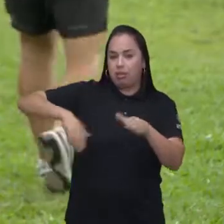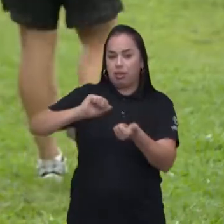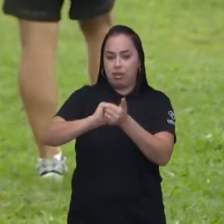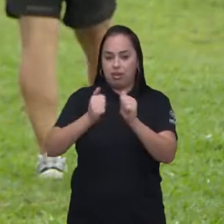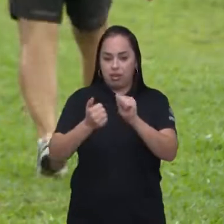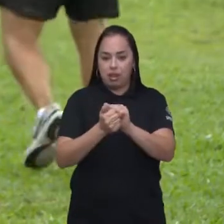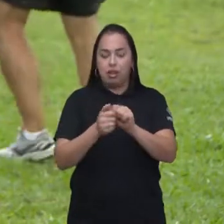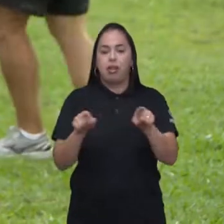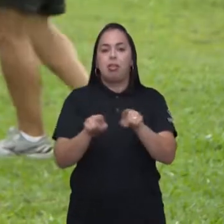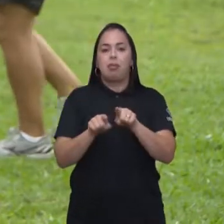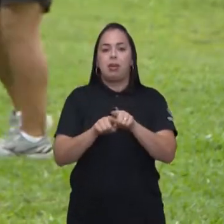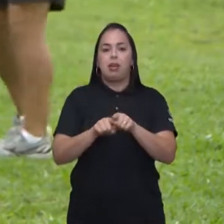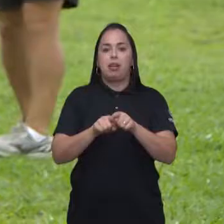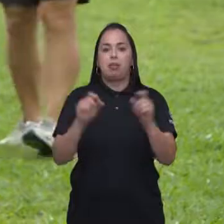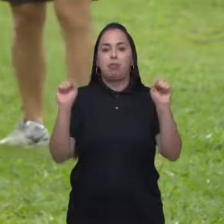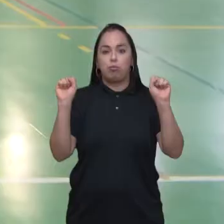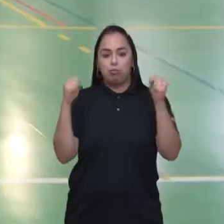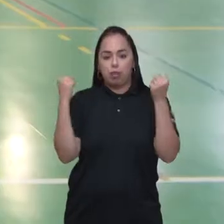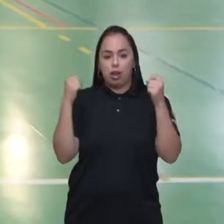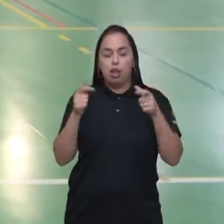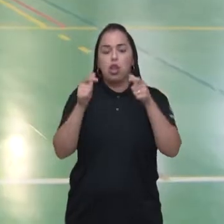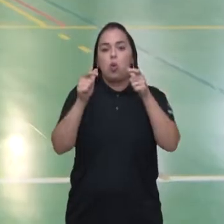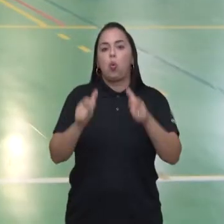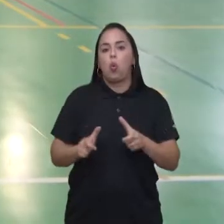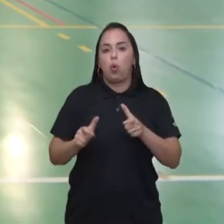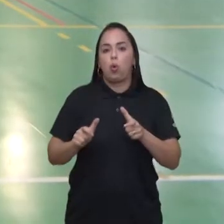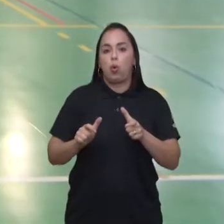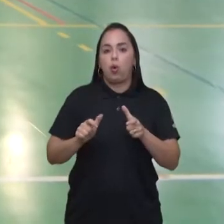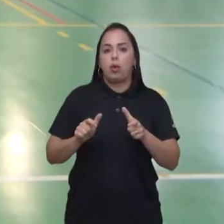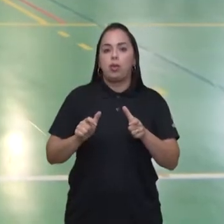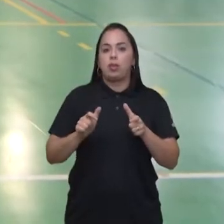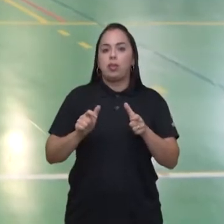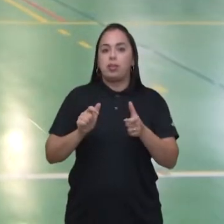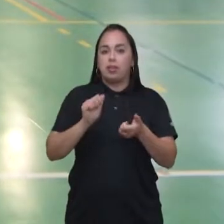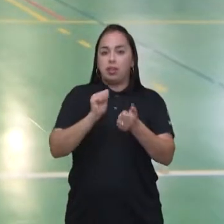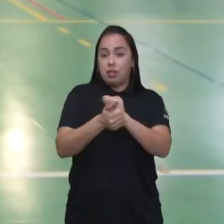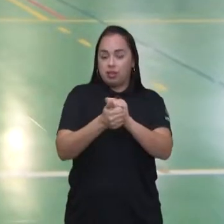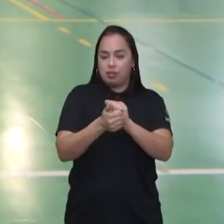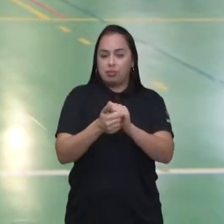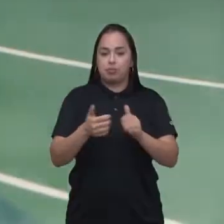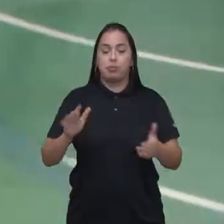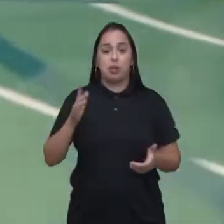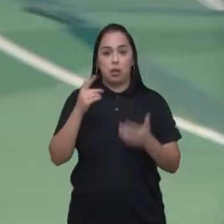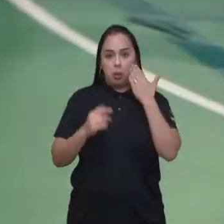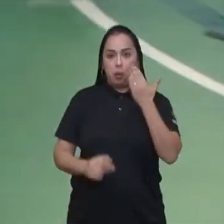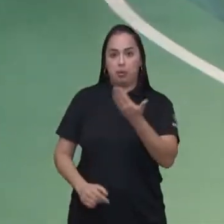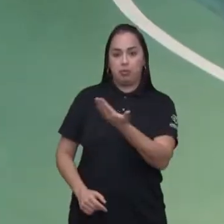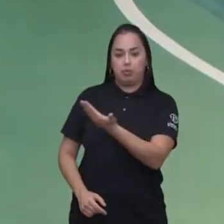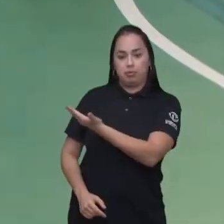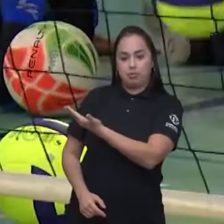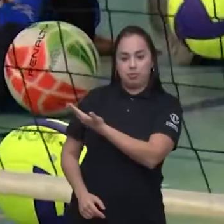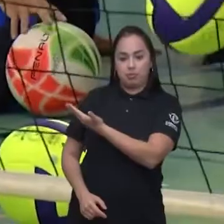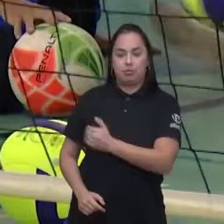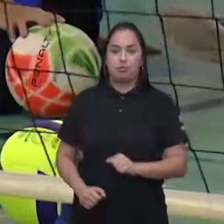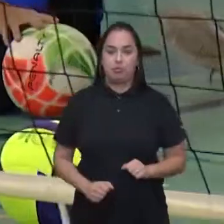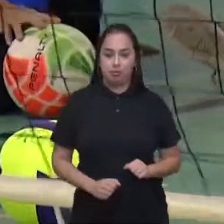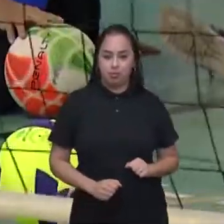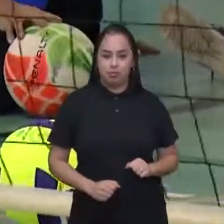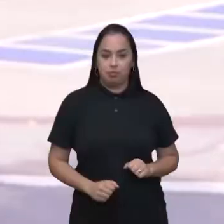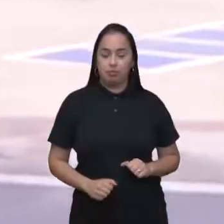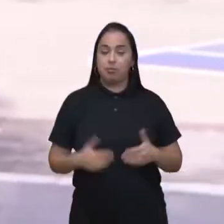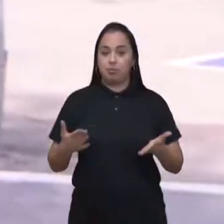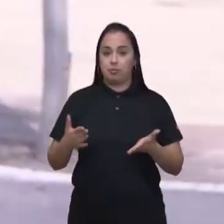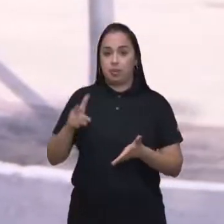espaço para a preparação física dos atletas e um local dedicado para os esportes em Dores como golbol e o